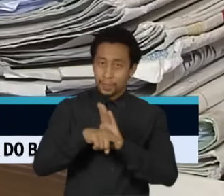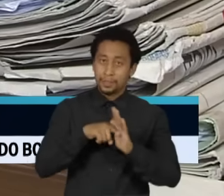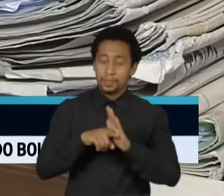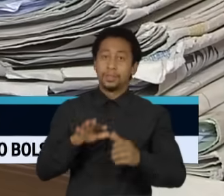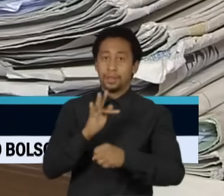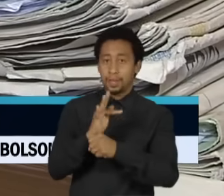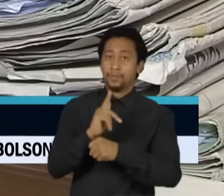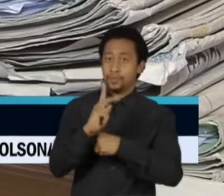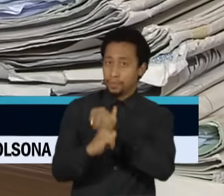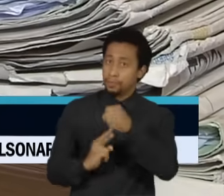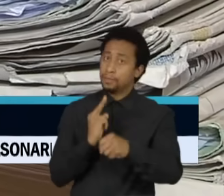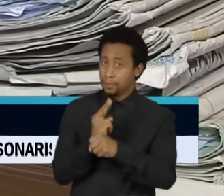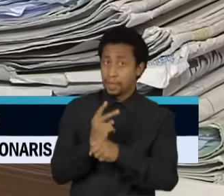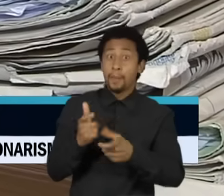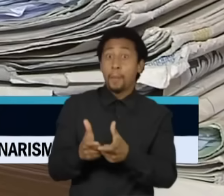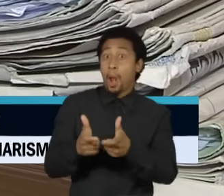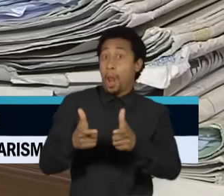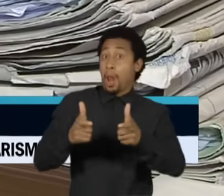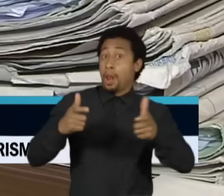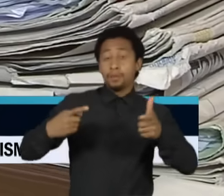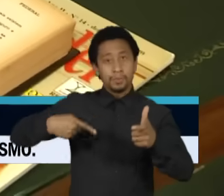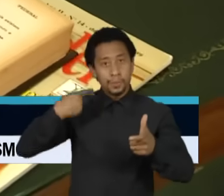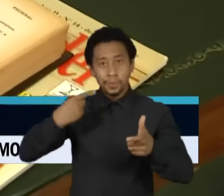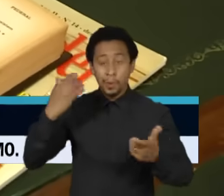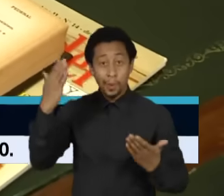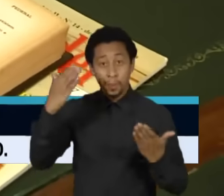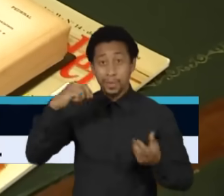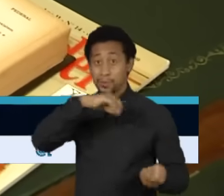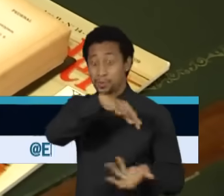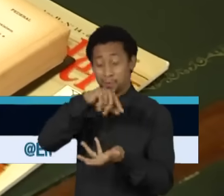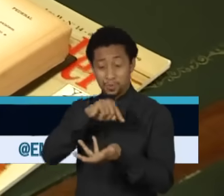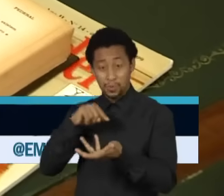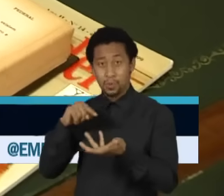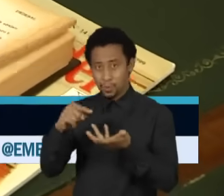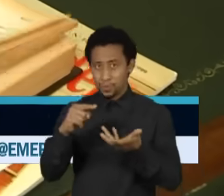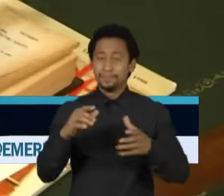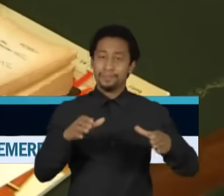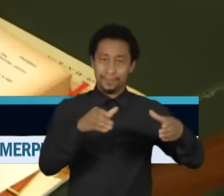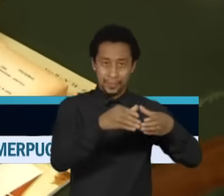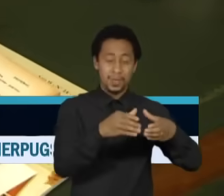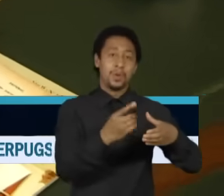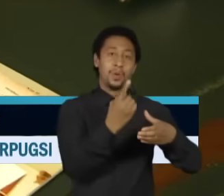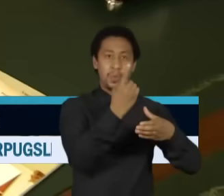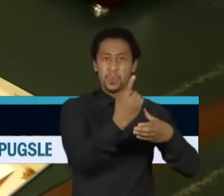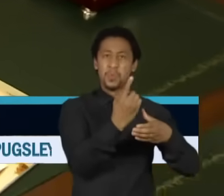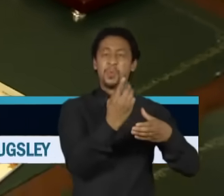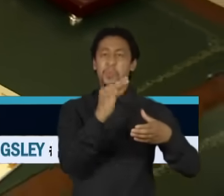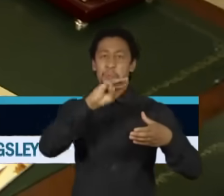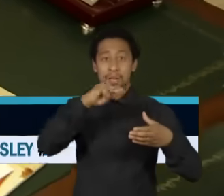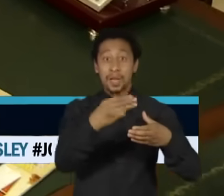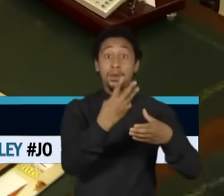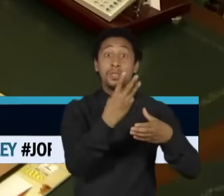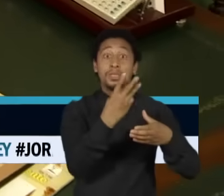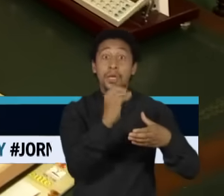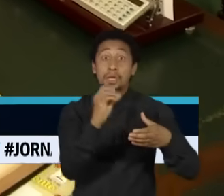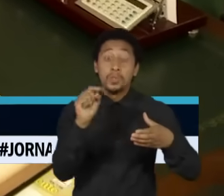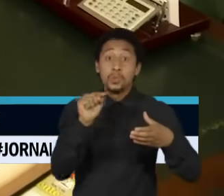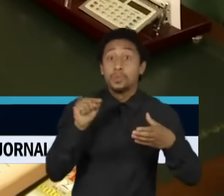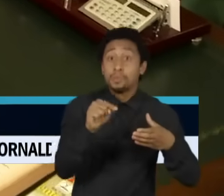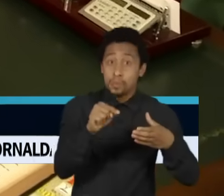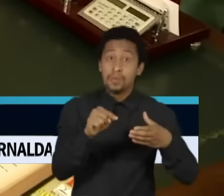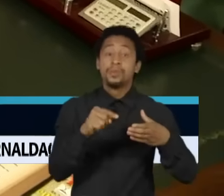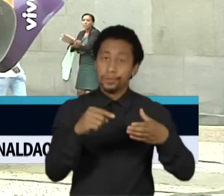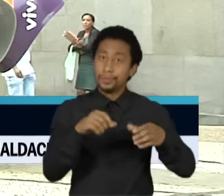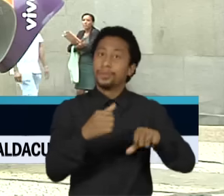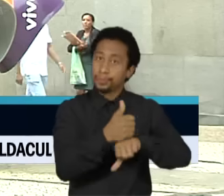país com a maior proporção de advogados por habitante do mundo. São cerca de 1.300.000 1000 profissionais que exercem regularmente a